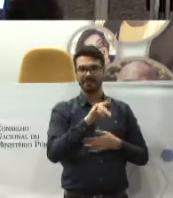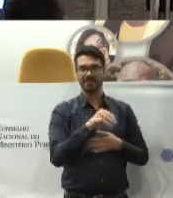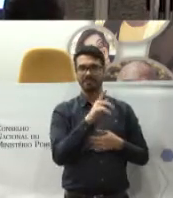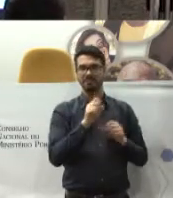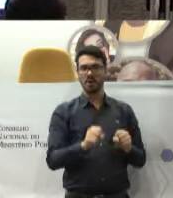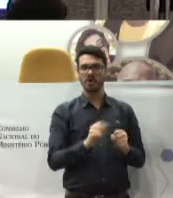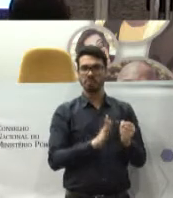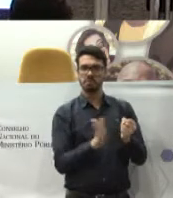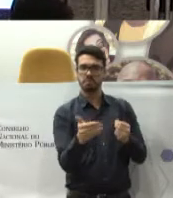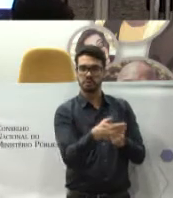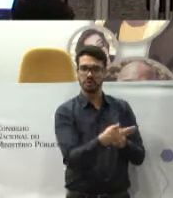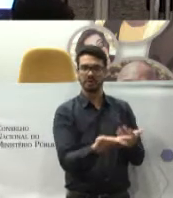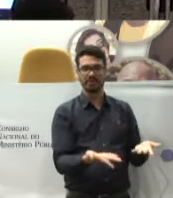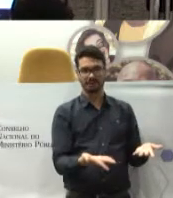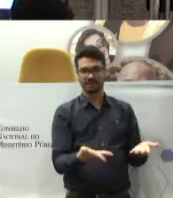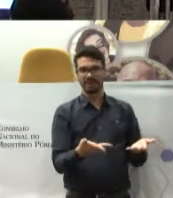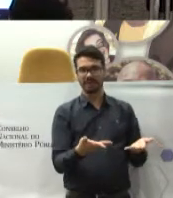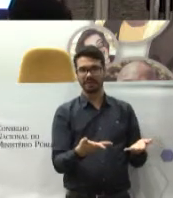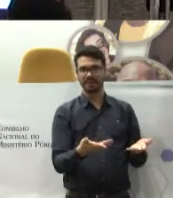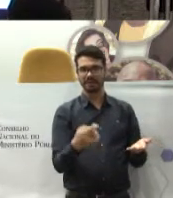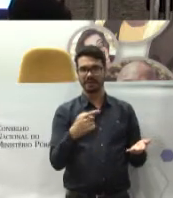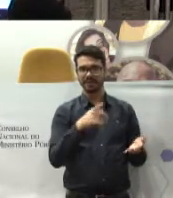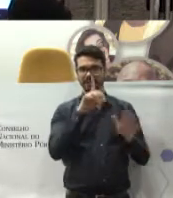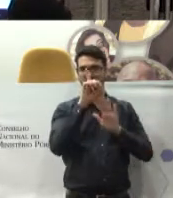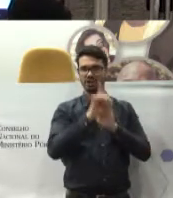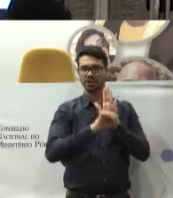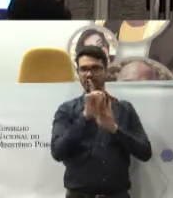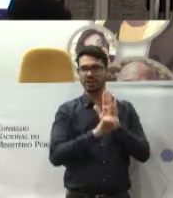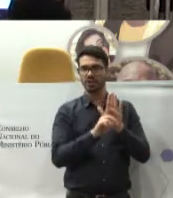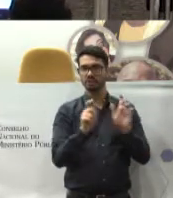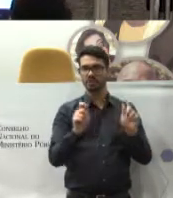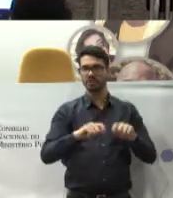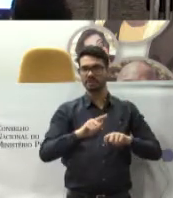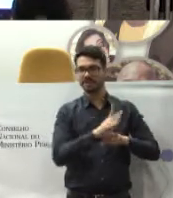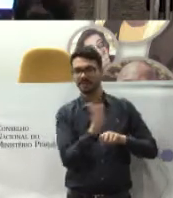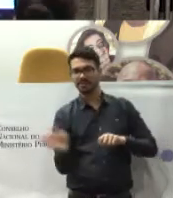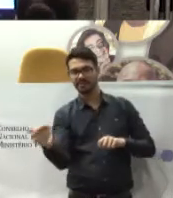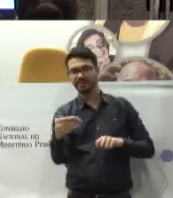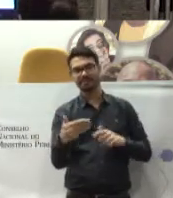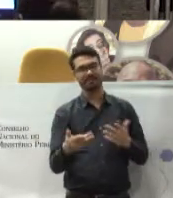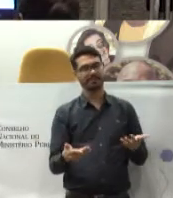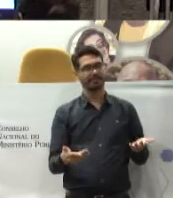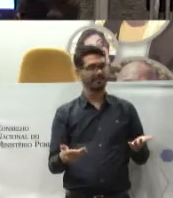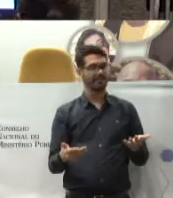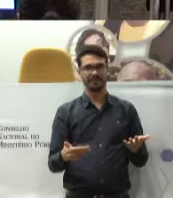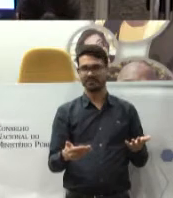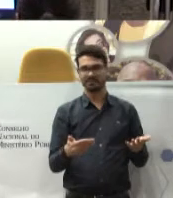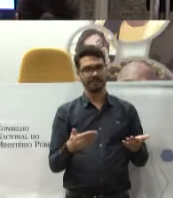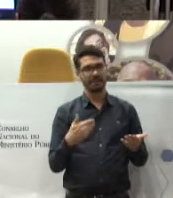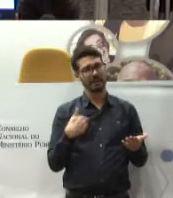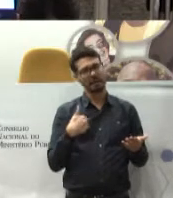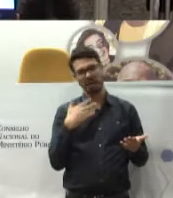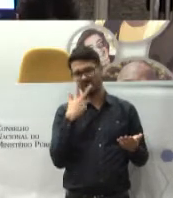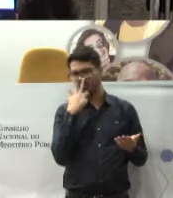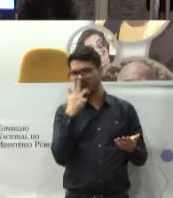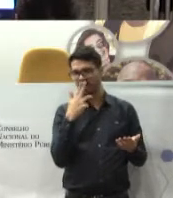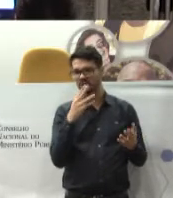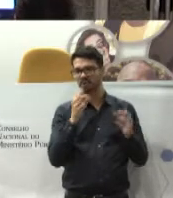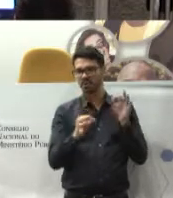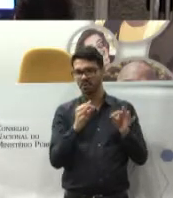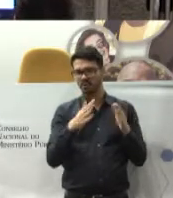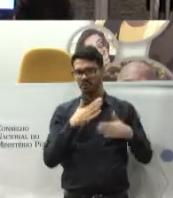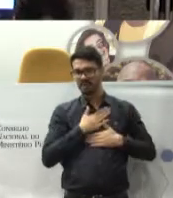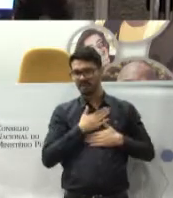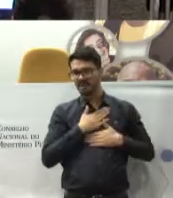alternativista. O ativismo vai quase para o direito alternativo, que eu acho que é justo para mim, que é justo para mim, não é para ninguém